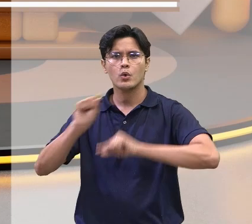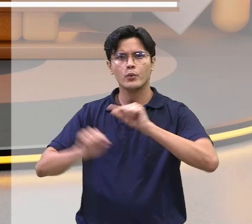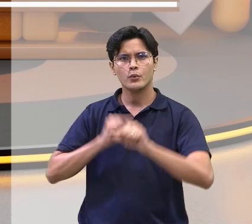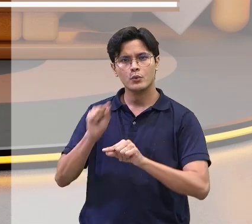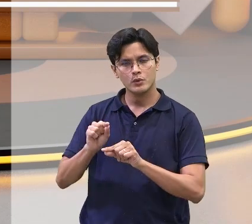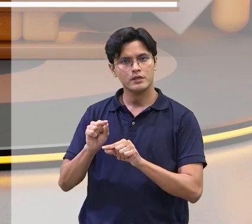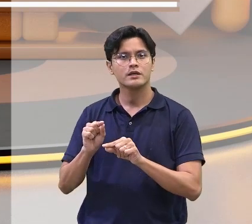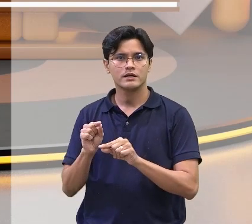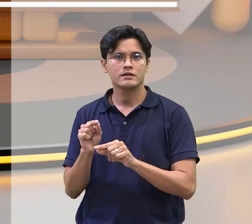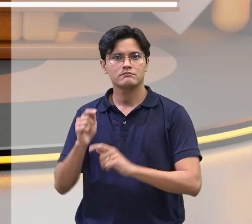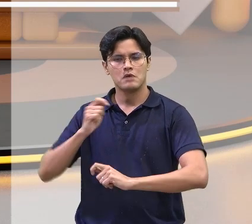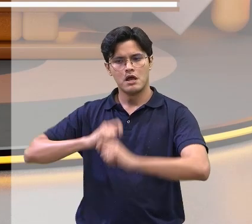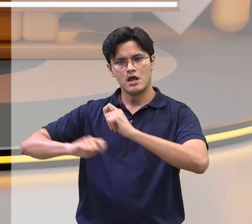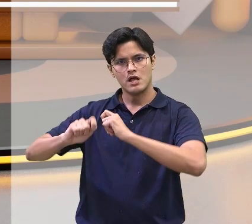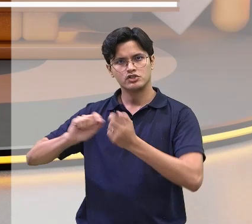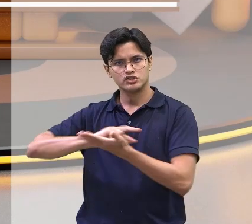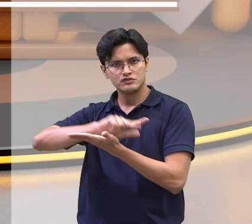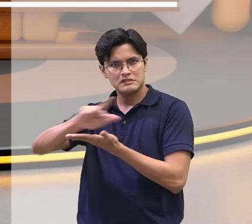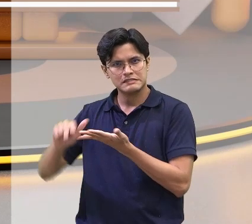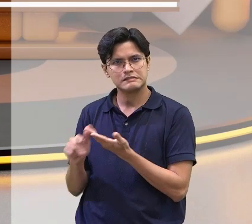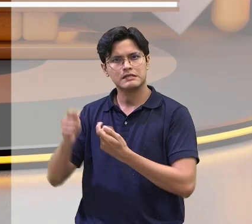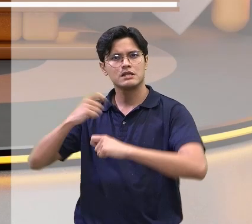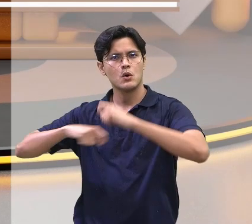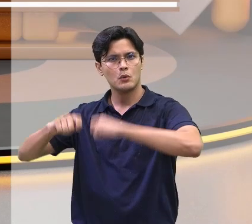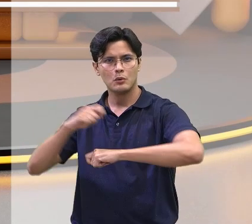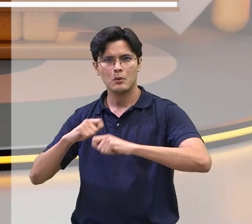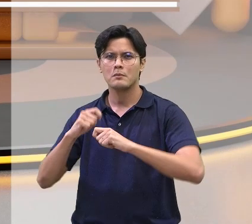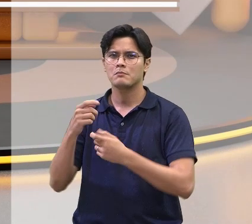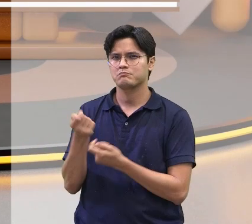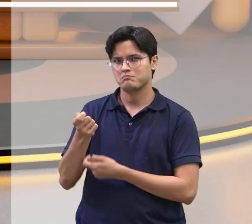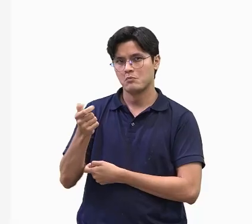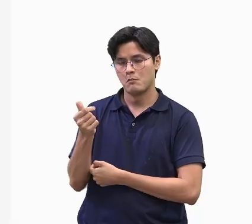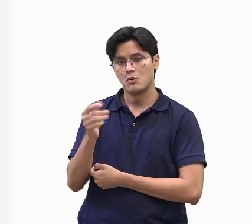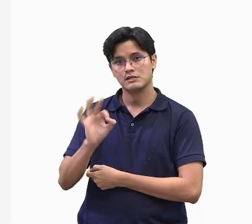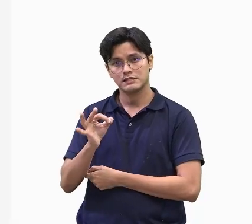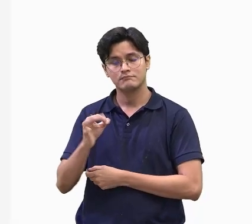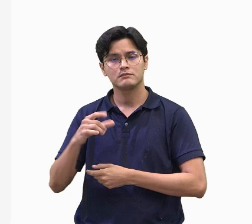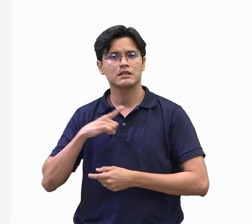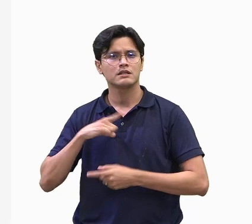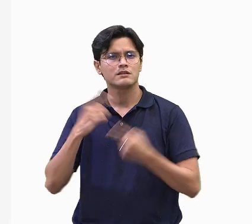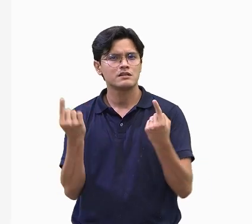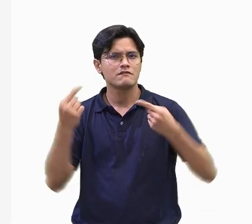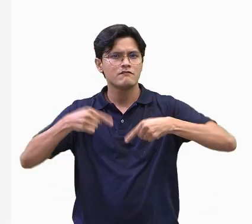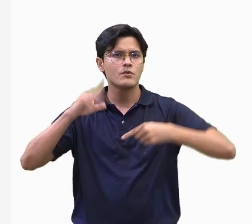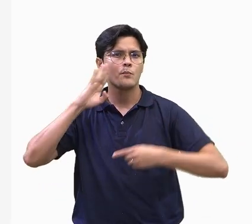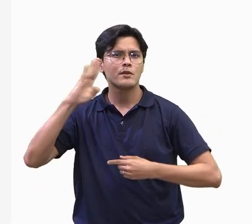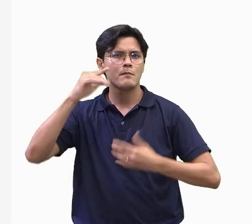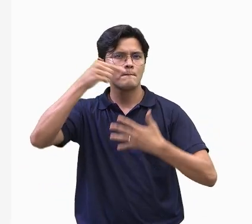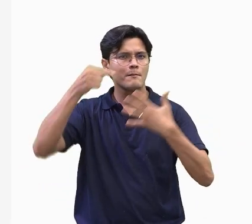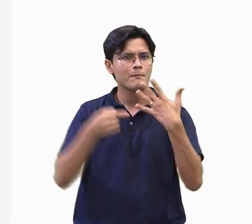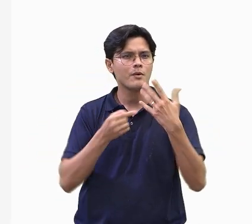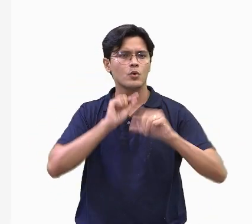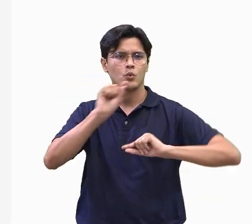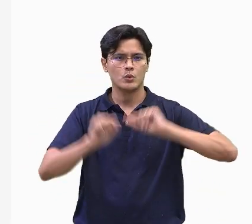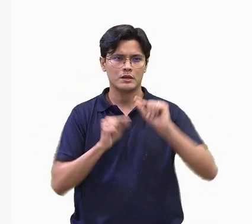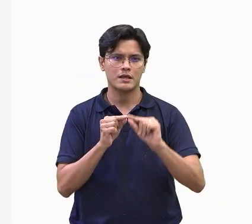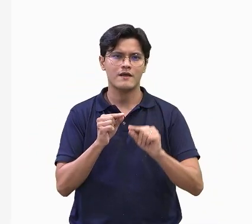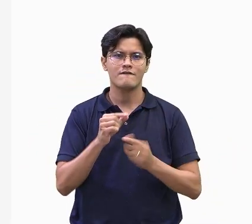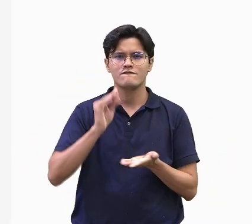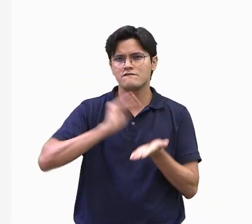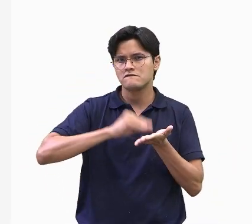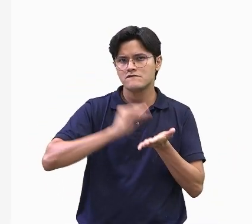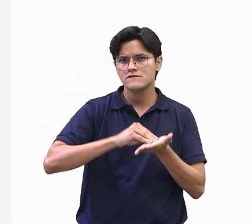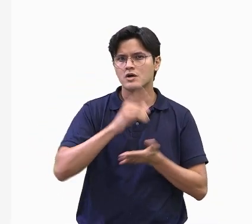diversidade econômica. Quais são os desafios principais desse ambiente? A gente vai ter a escassez de água, porque vão ser